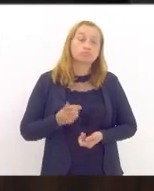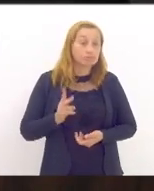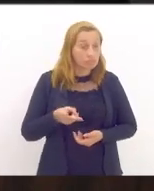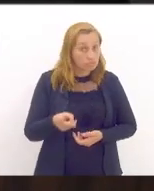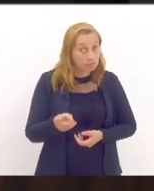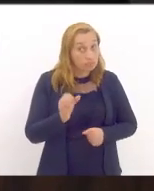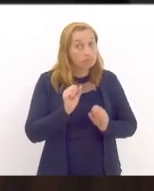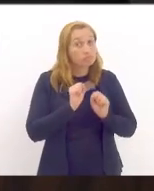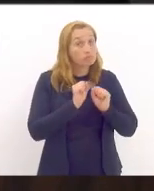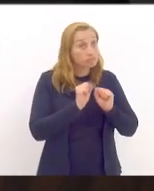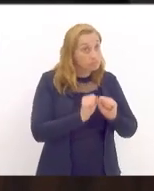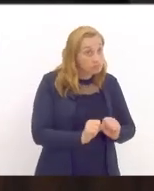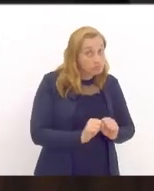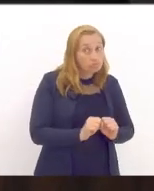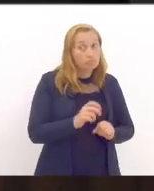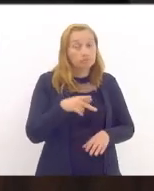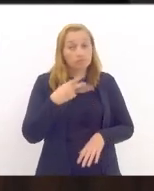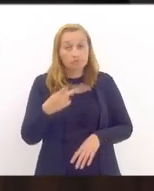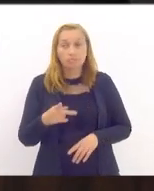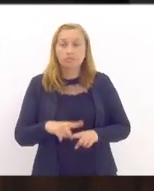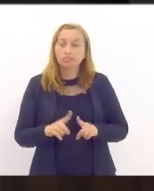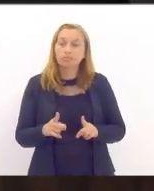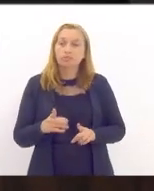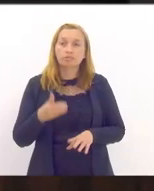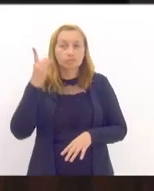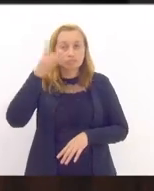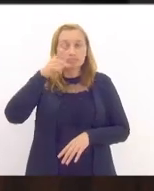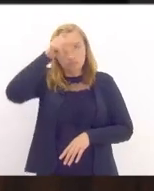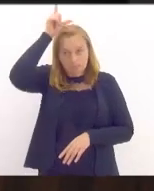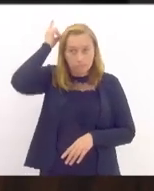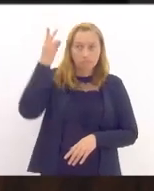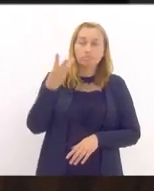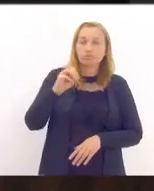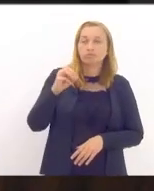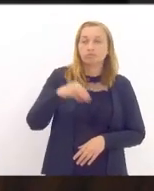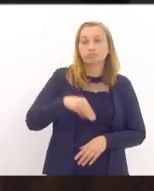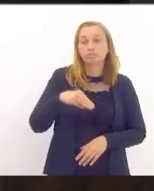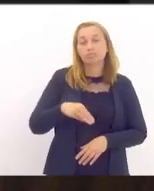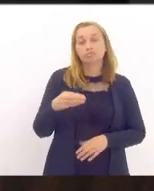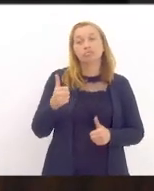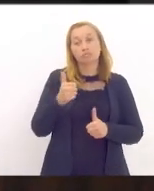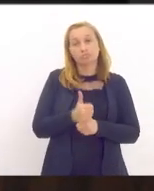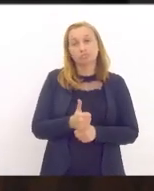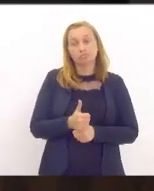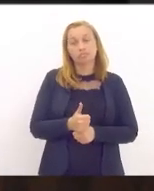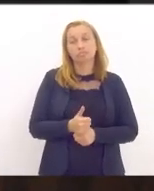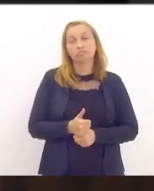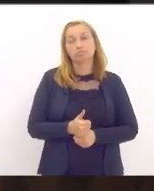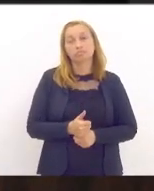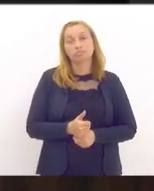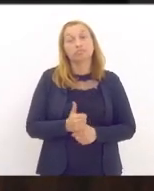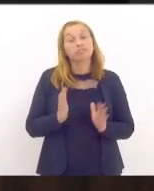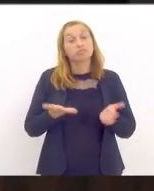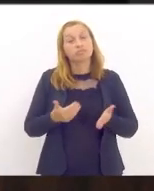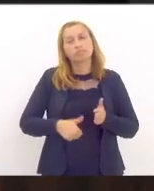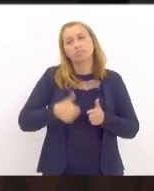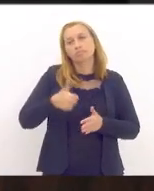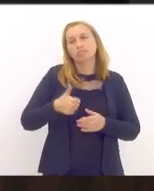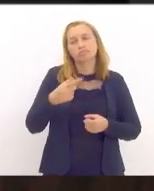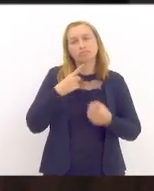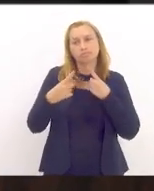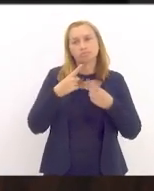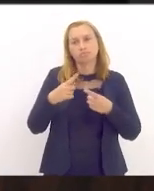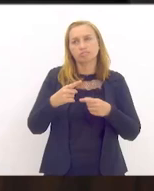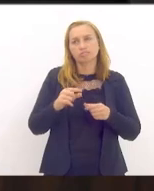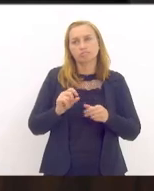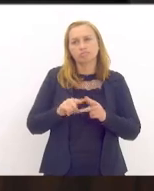que possível o parecer agora tá dizendo nos Paulo que a meia hora atrás e parecia ela pelo substantivo agora é a primeira discussão não